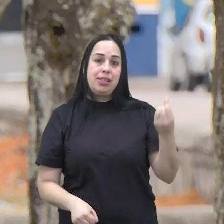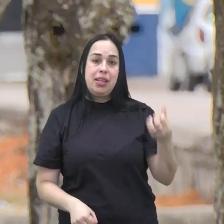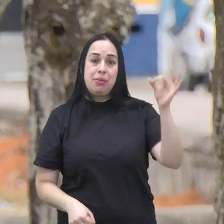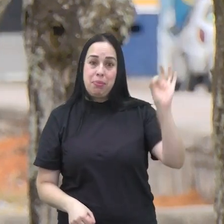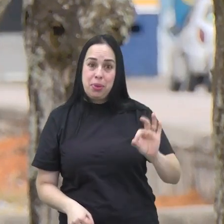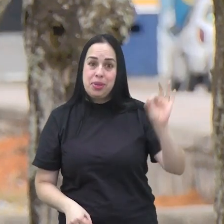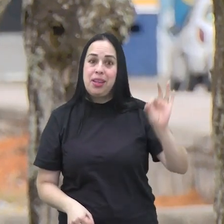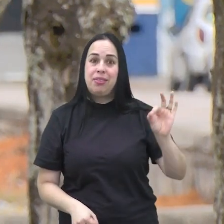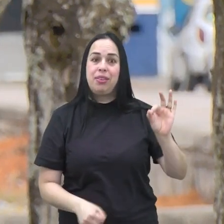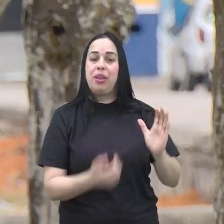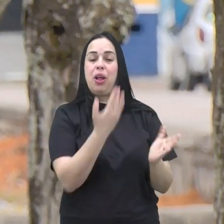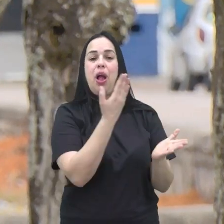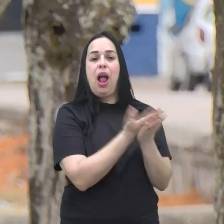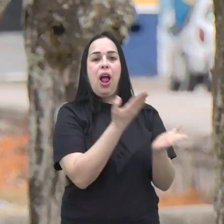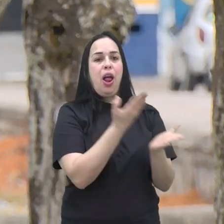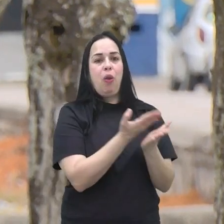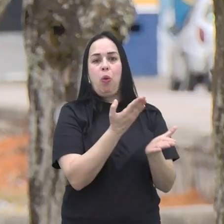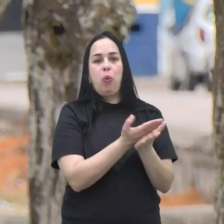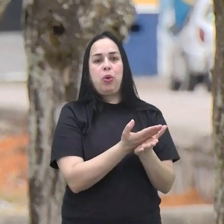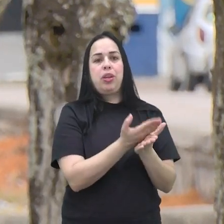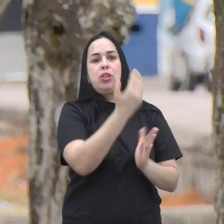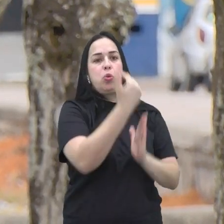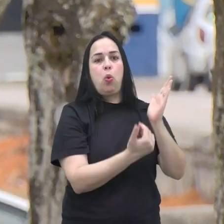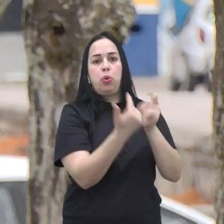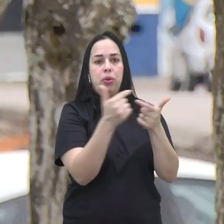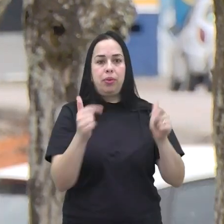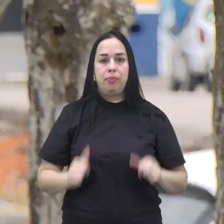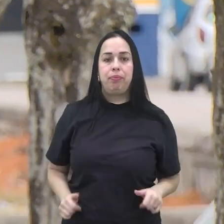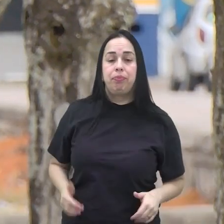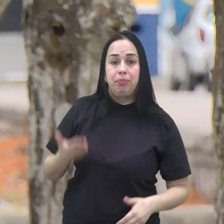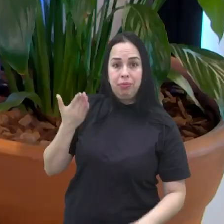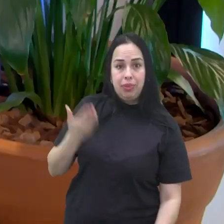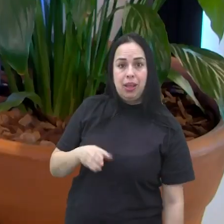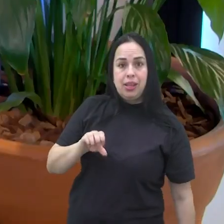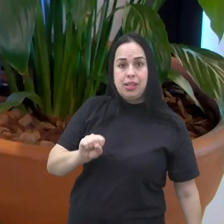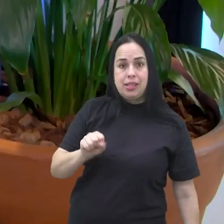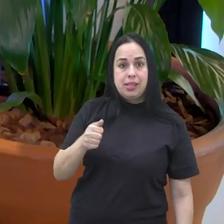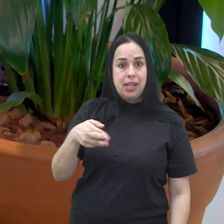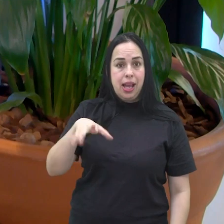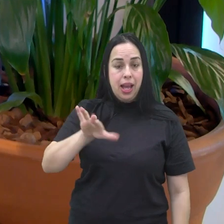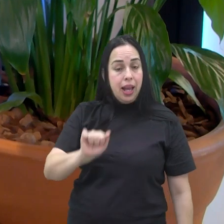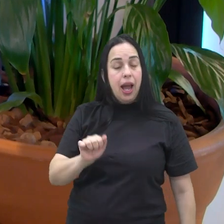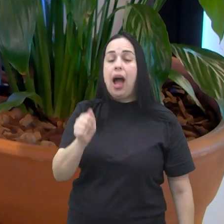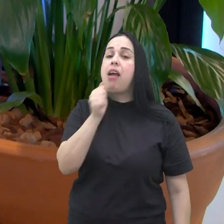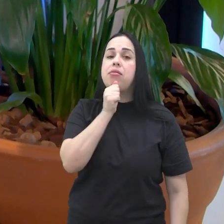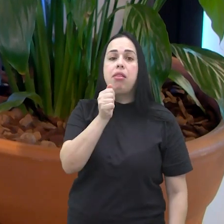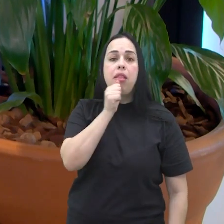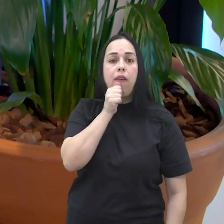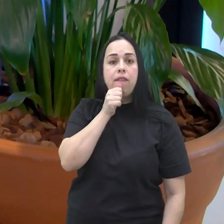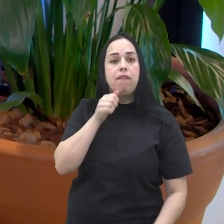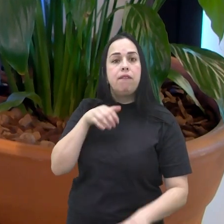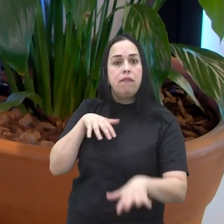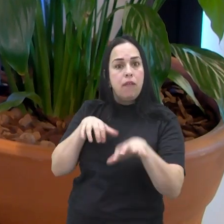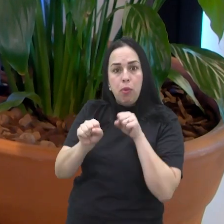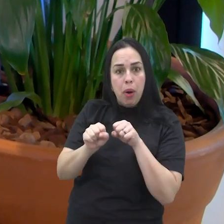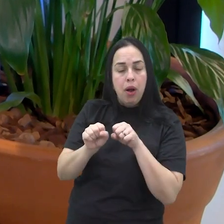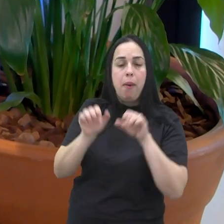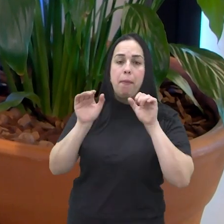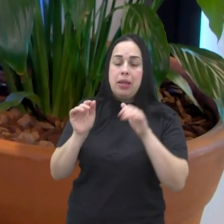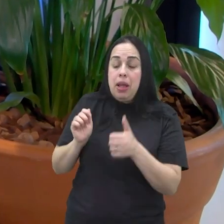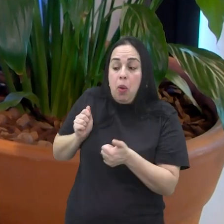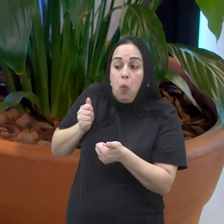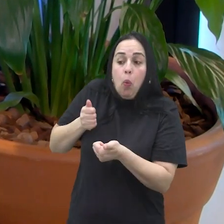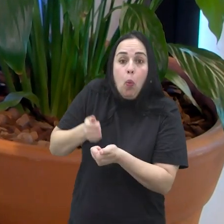contra 36% dos estudantes que não fazem parte do programa. A Sara ainda não terminou a faculdade, mas